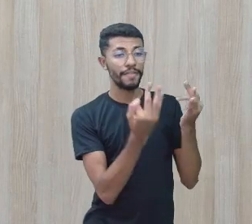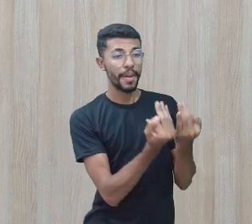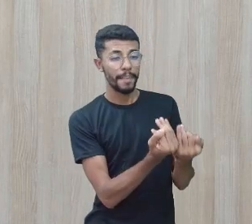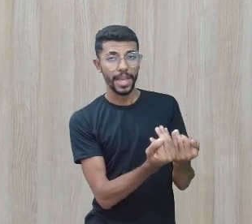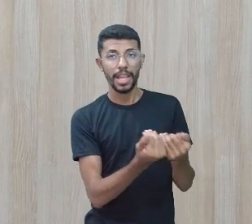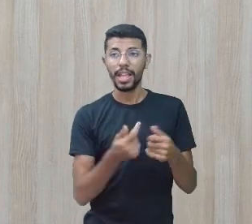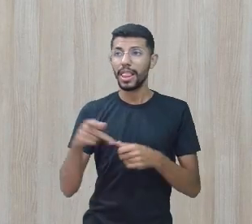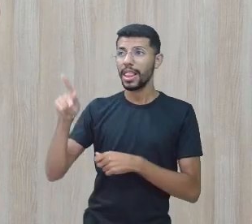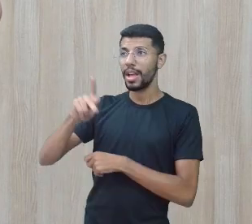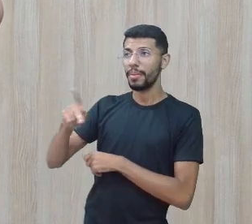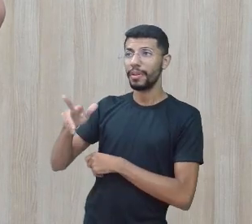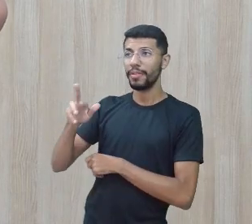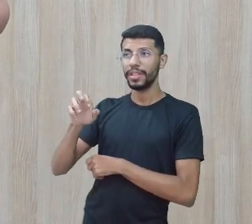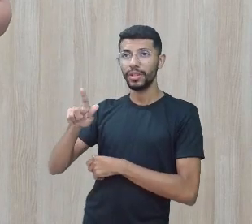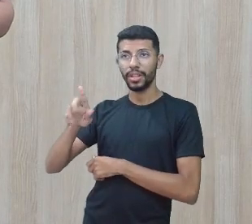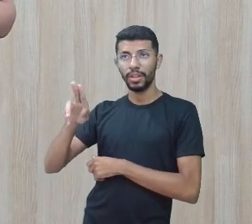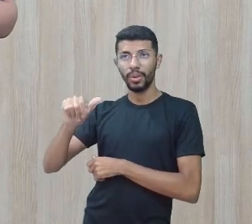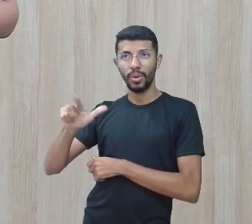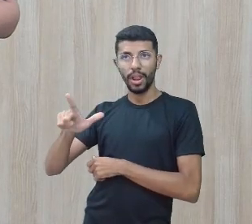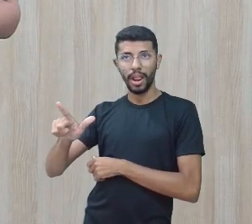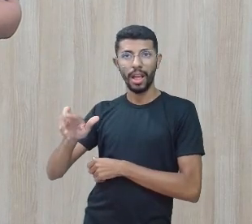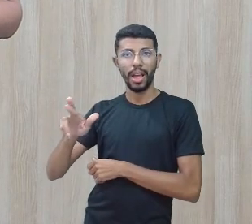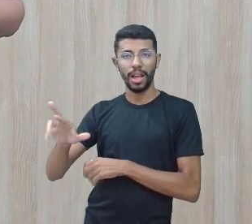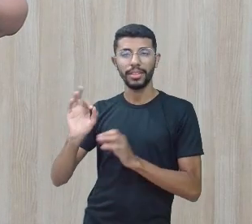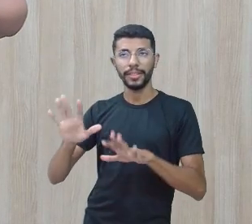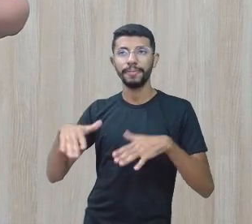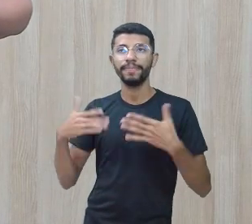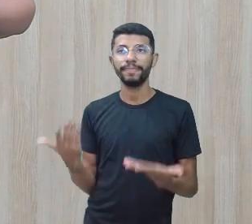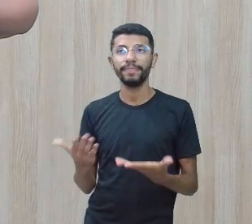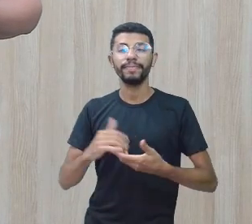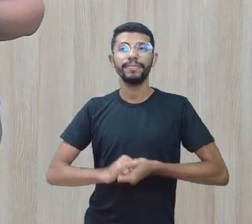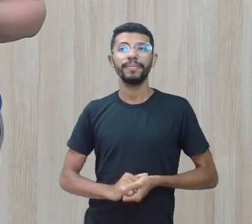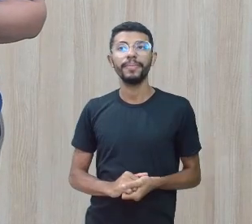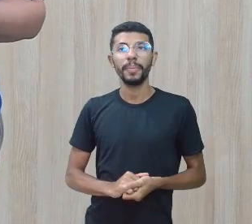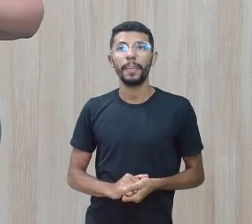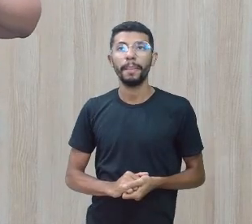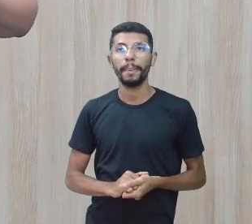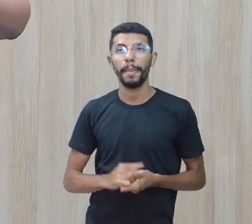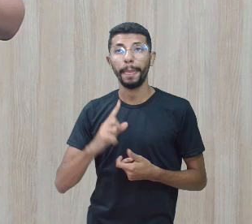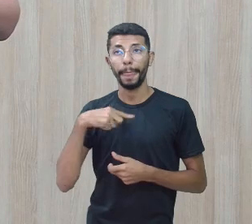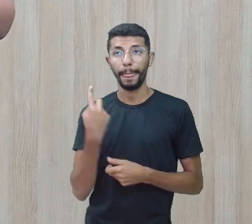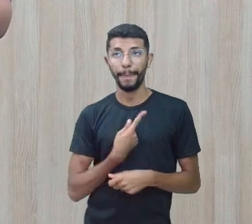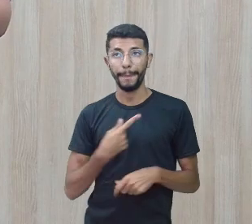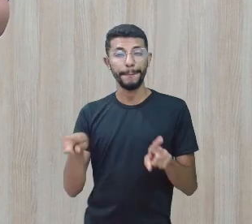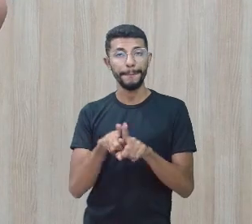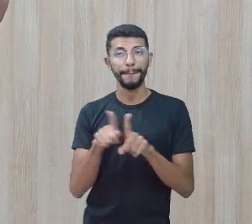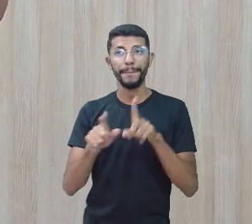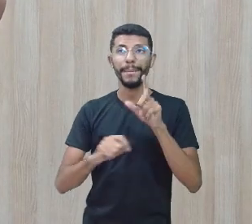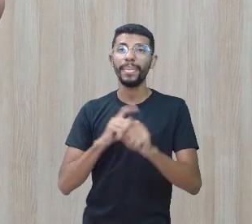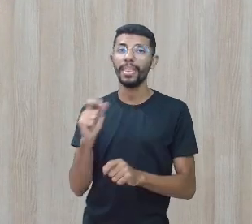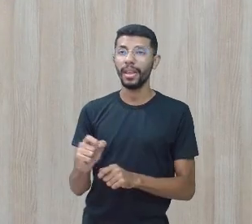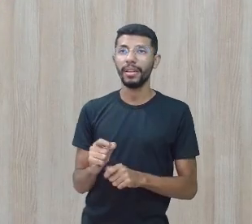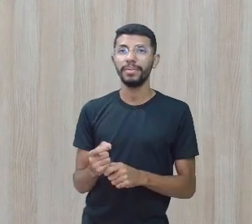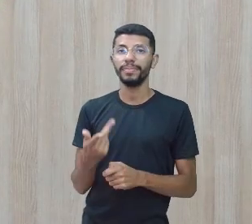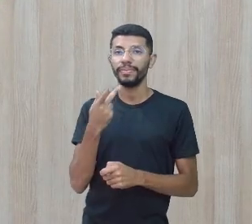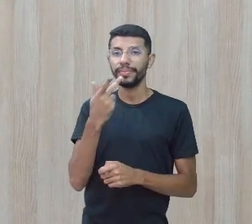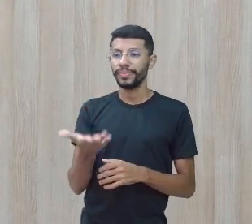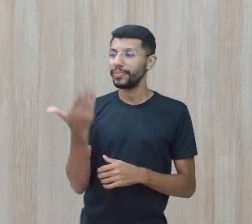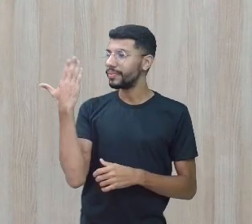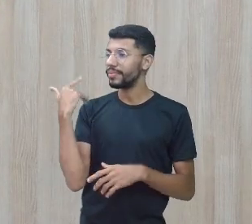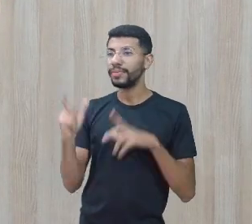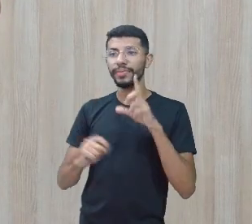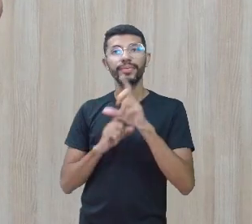com o professor da sala regular. Bom, nós também, nós falamos no momento